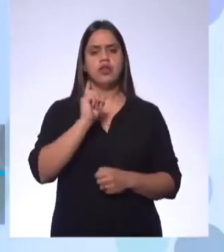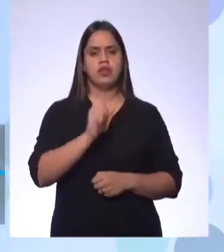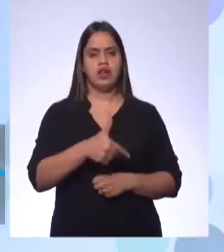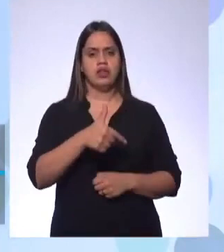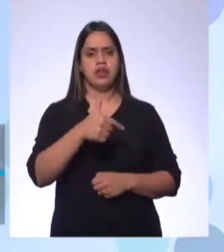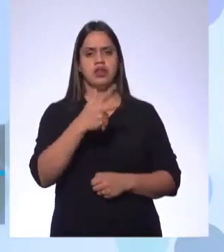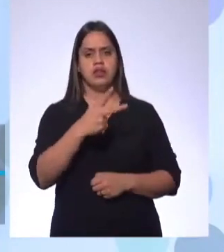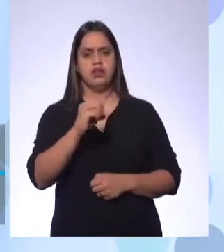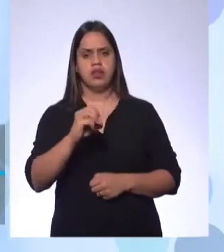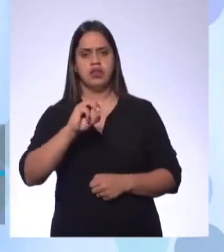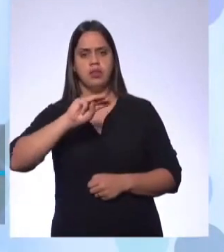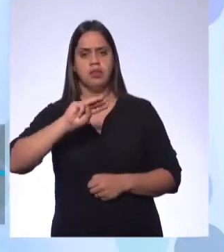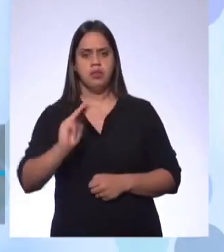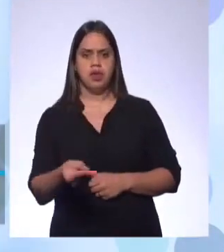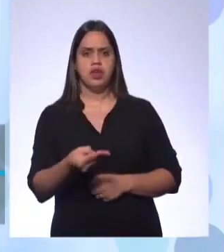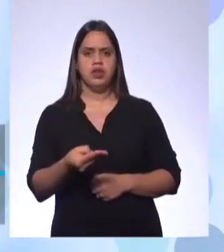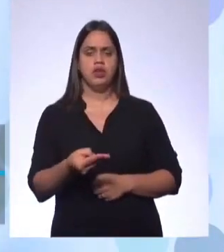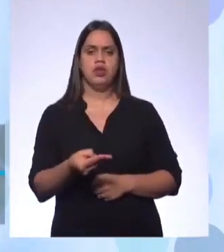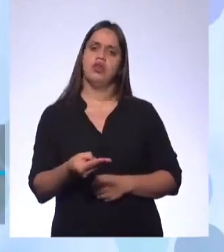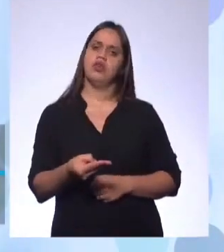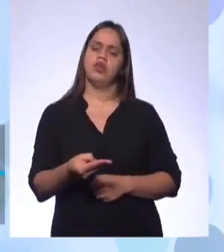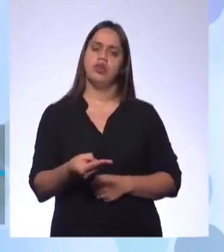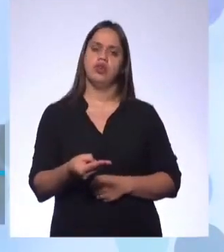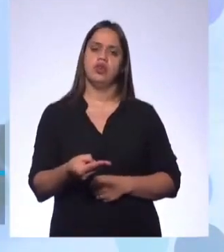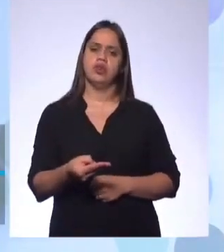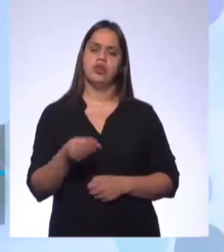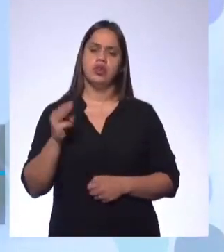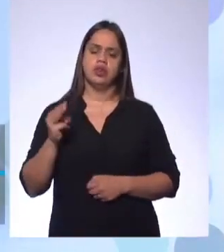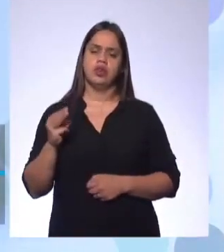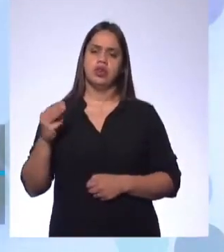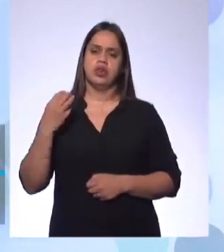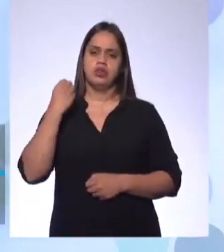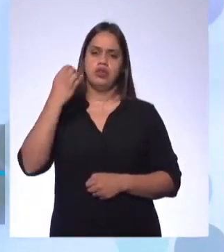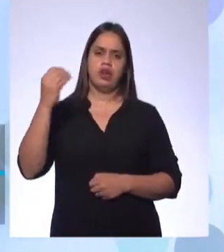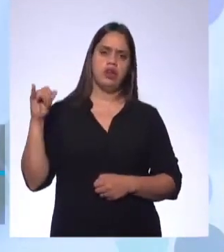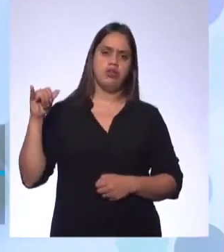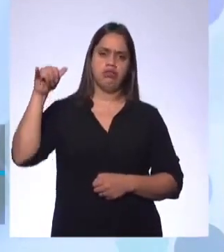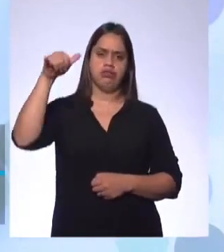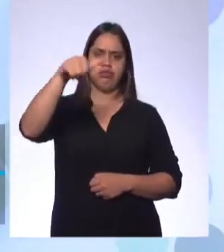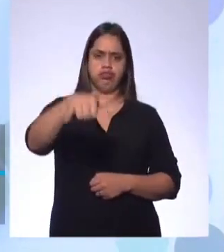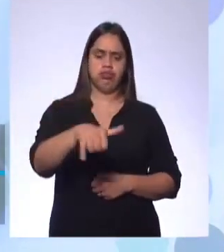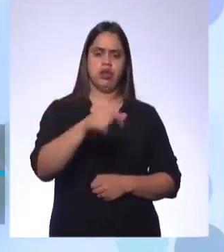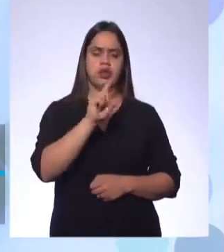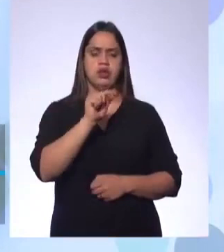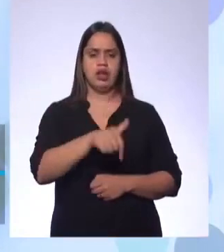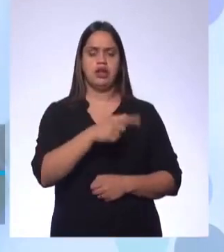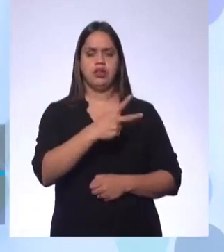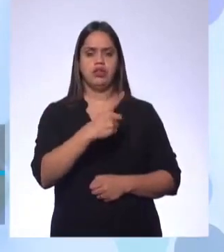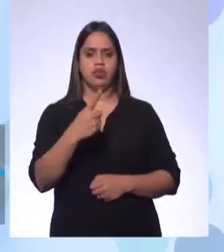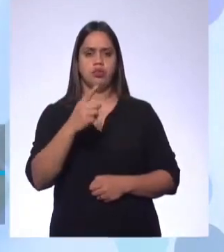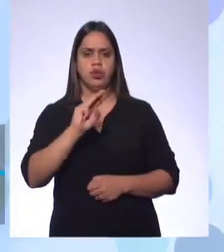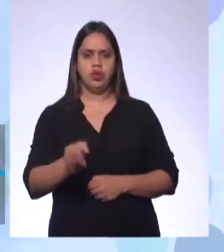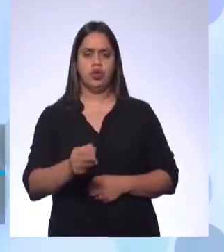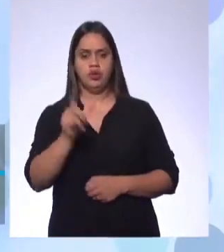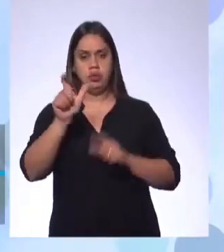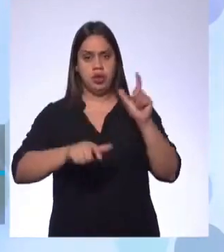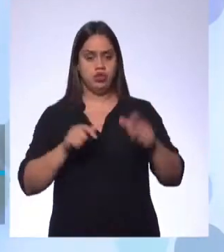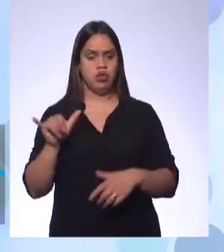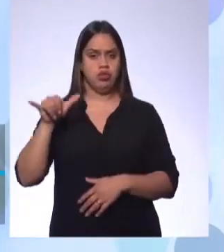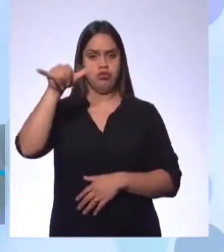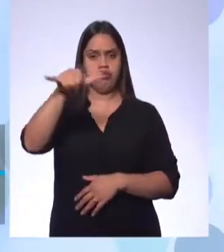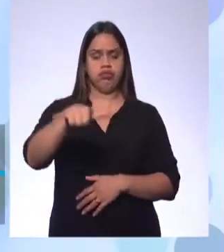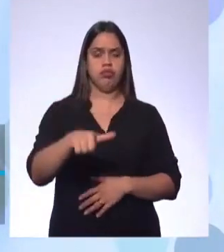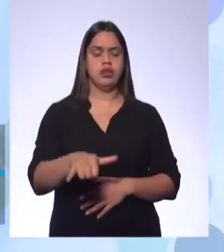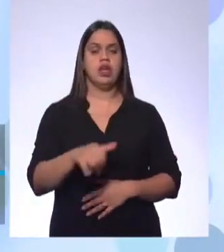milhões de viagens aéreas, 721 milhões de passageiros. Houveram,